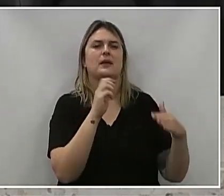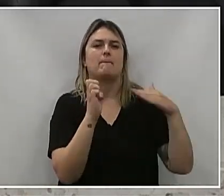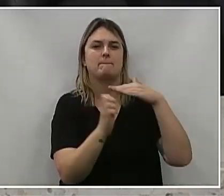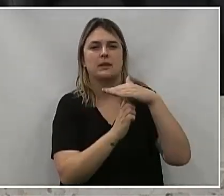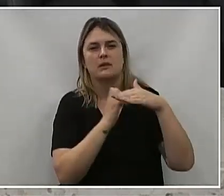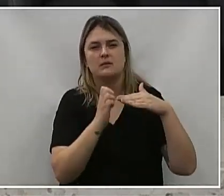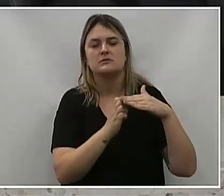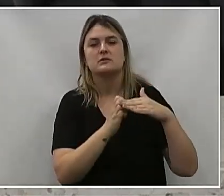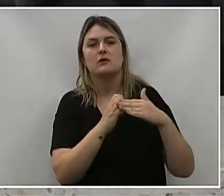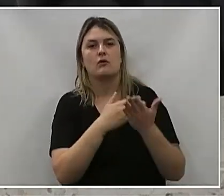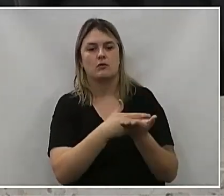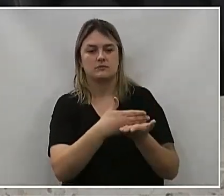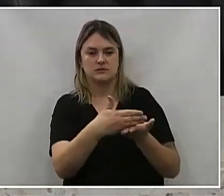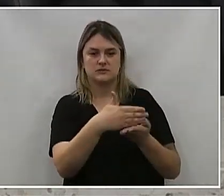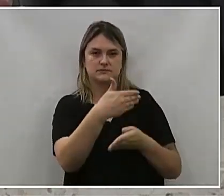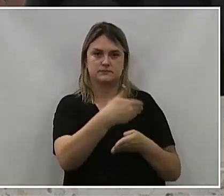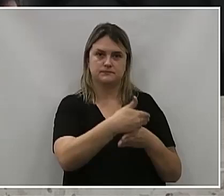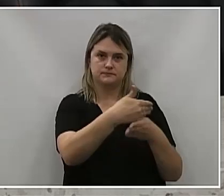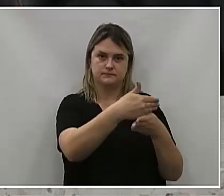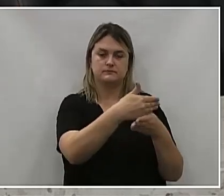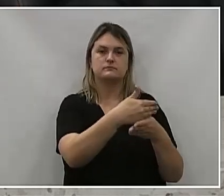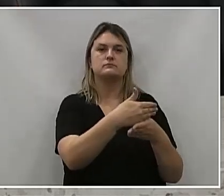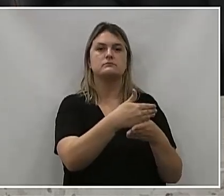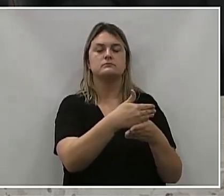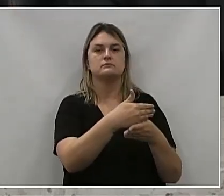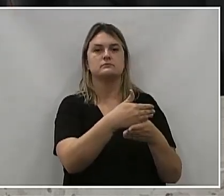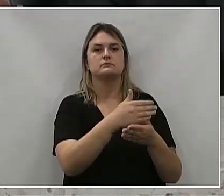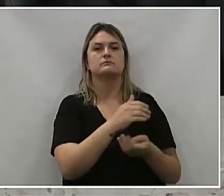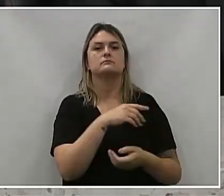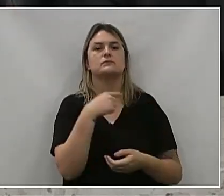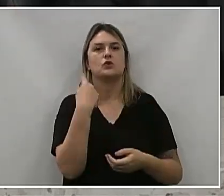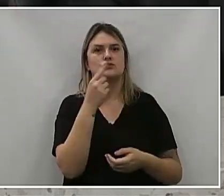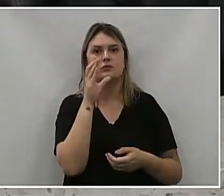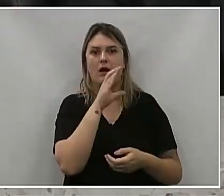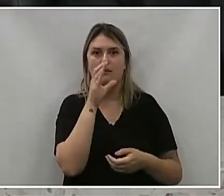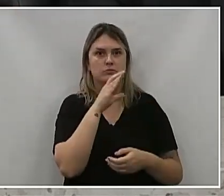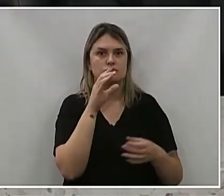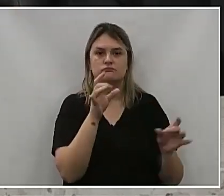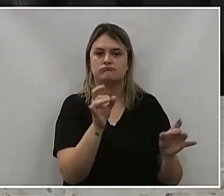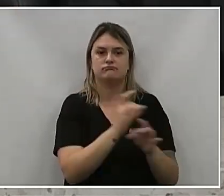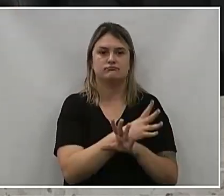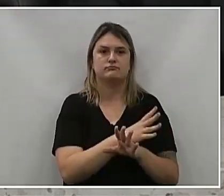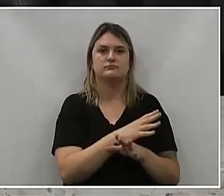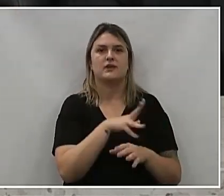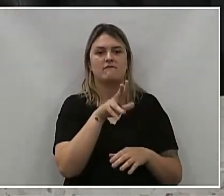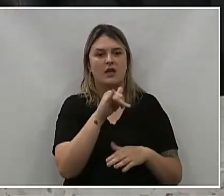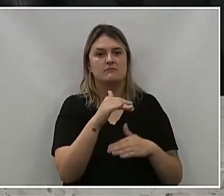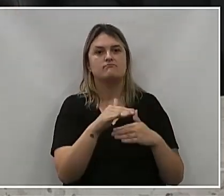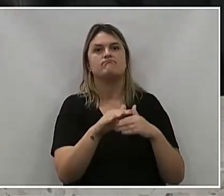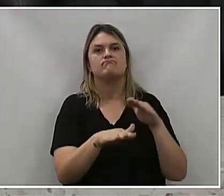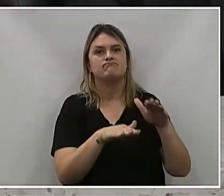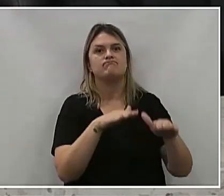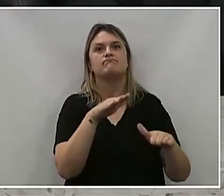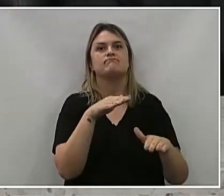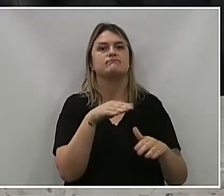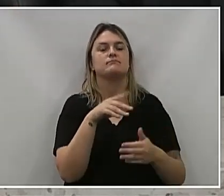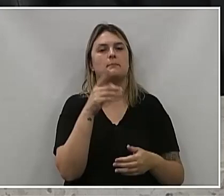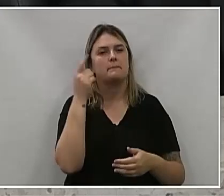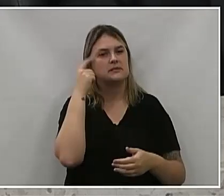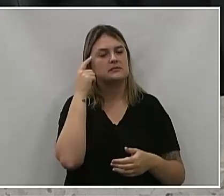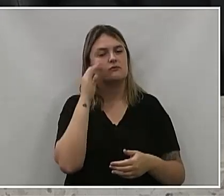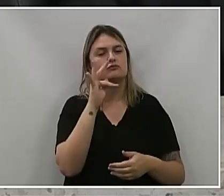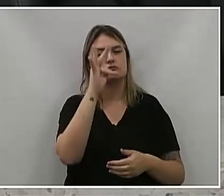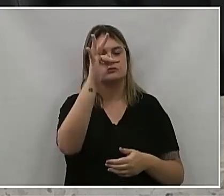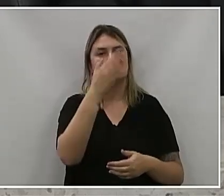empresas, iniciassem as obras, dessem andamento, a gente daria um passo largo, cada vez mais, quando se fala em